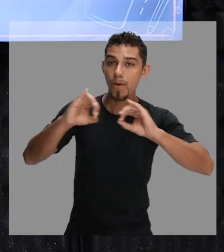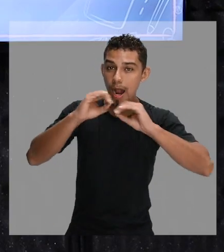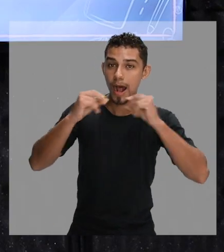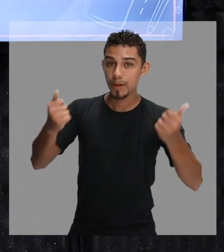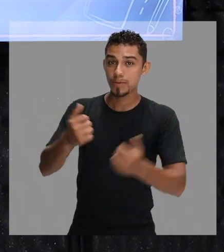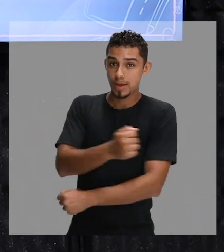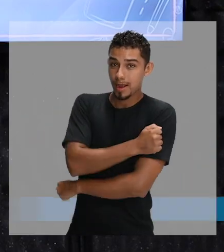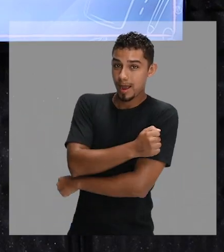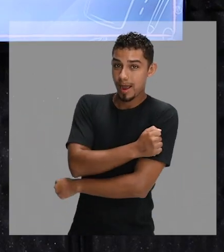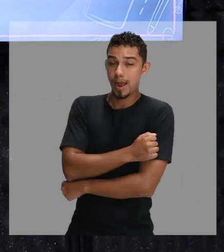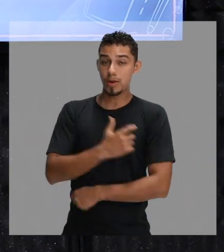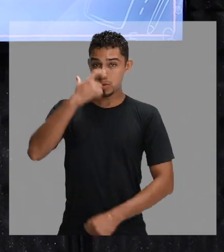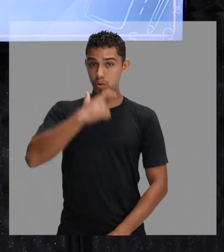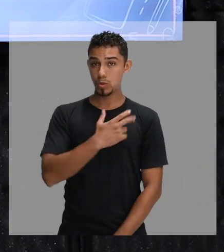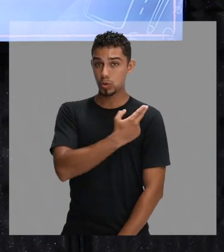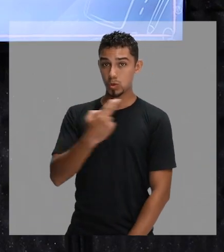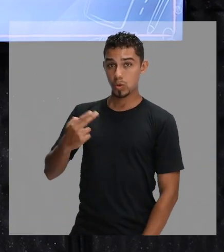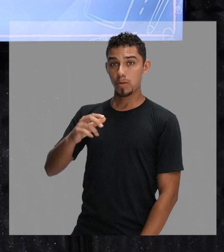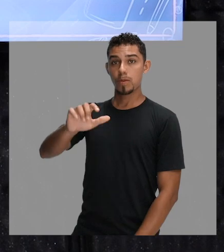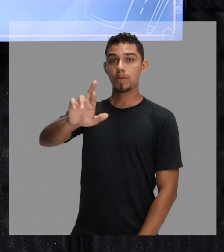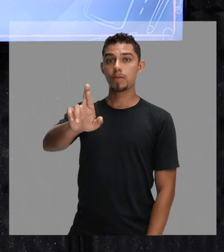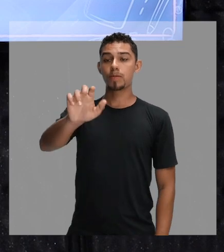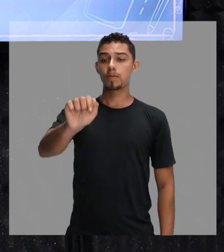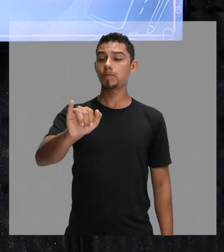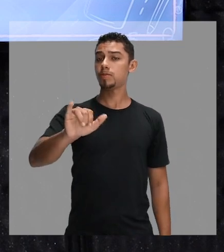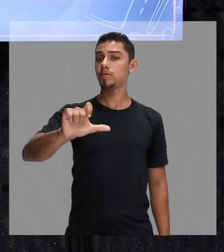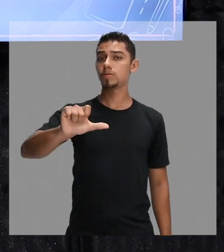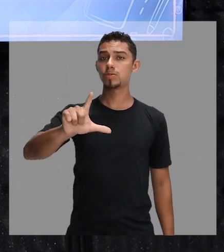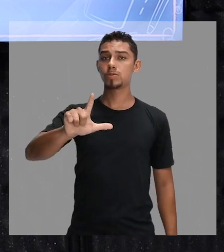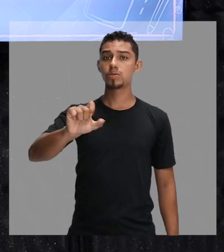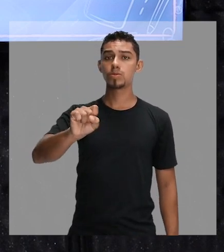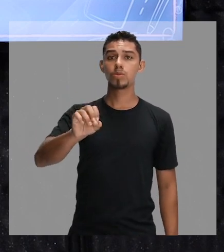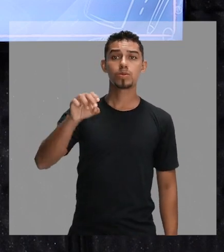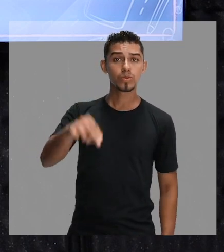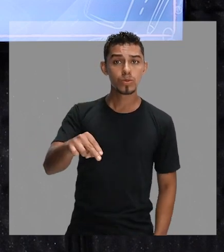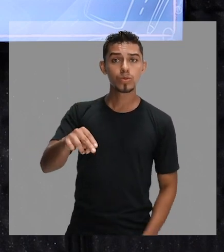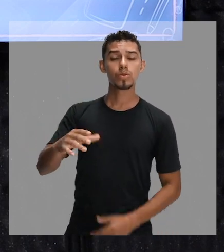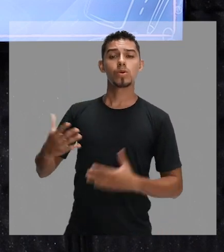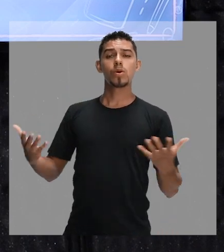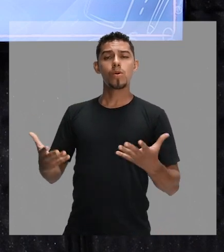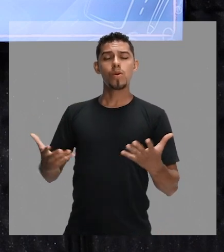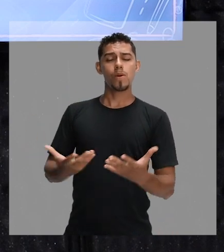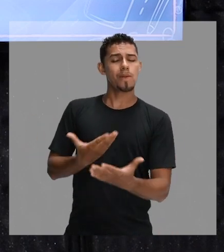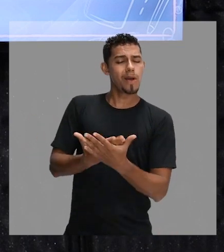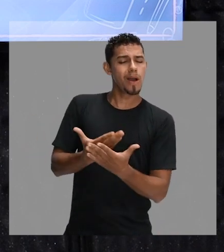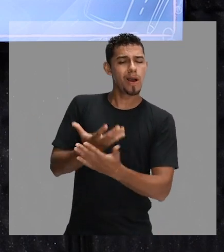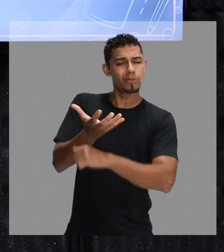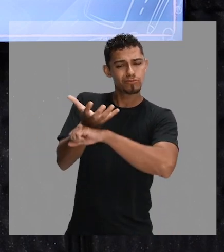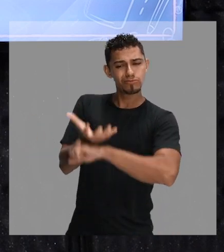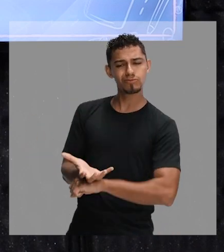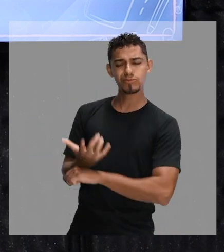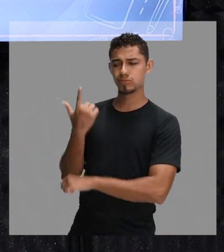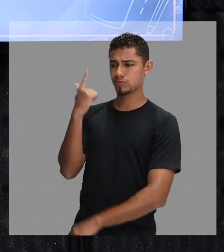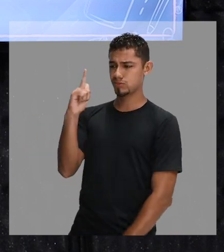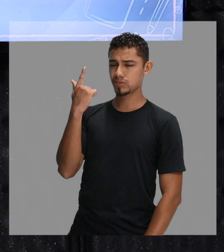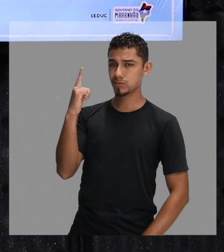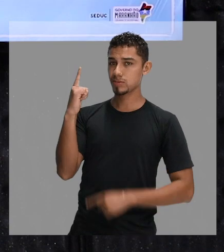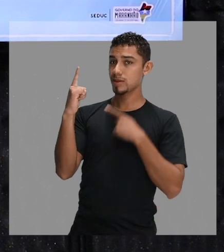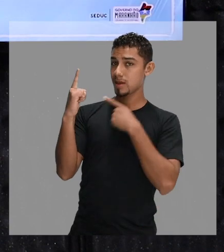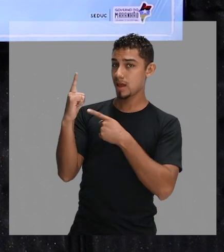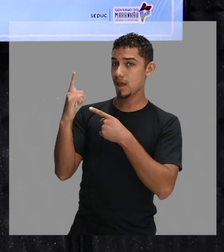Olá, prezados alunos, eu sou o professor Railson Santos e hoje teremos mais uma aula de geografia. Na aula de hoje